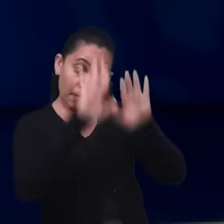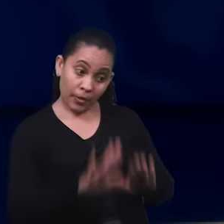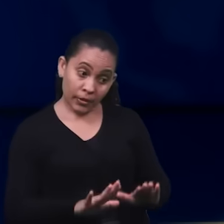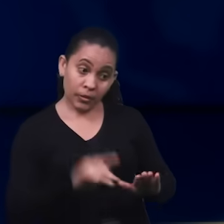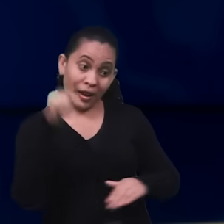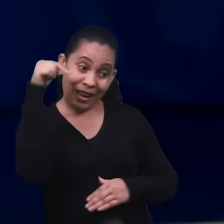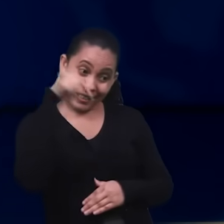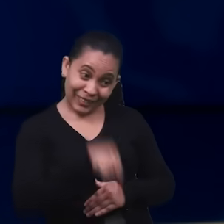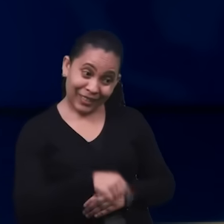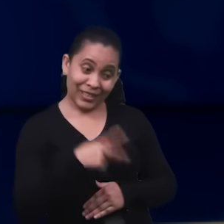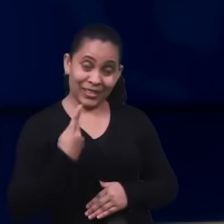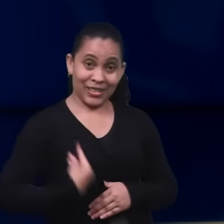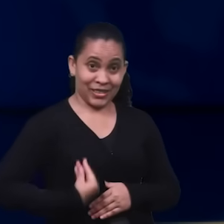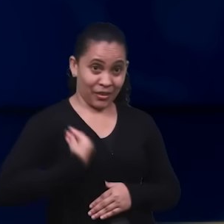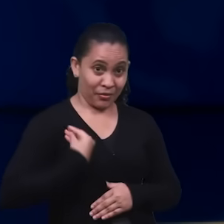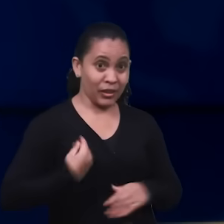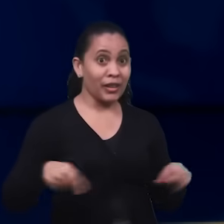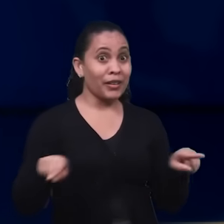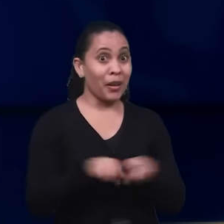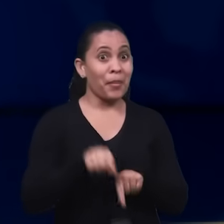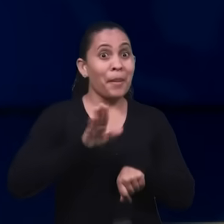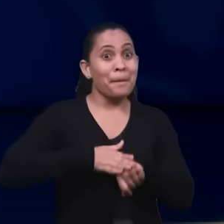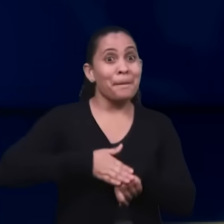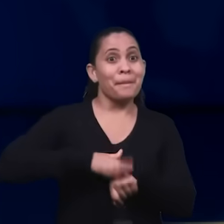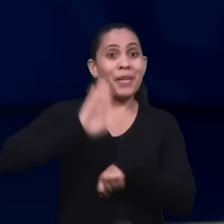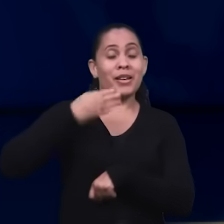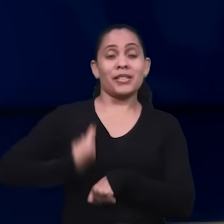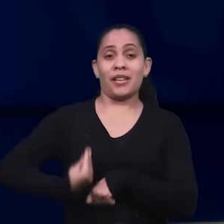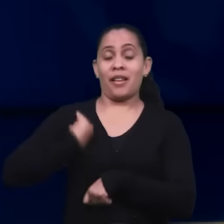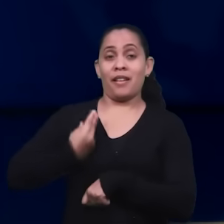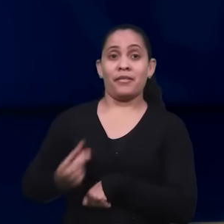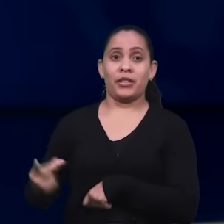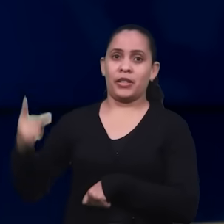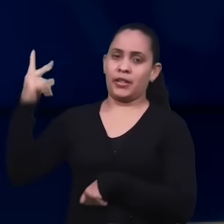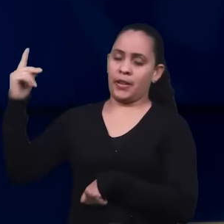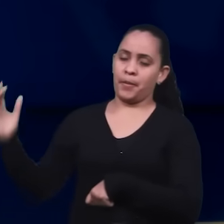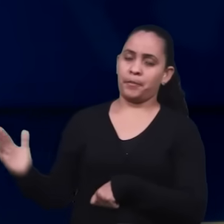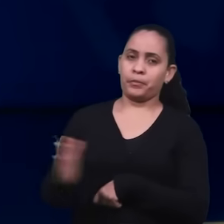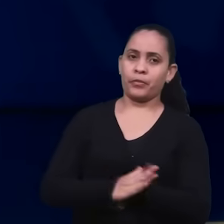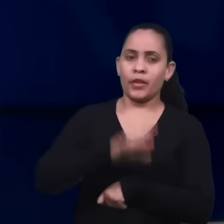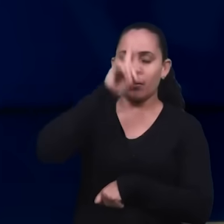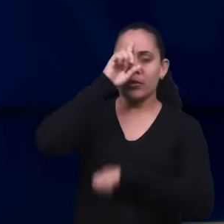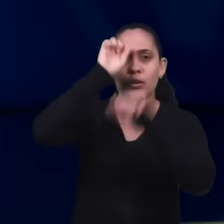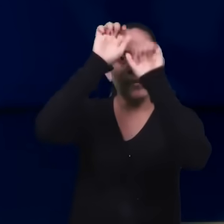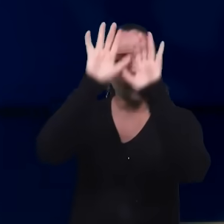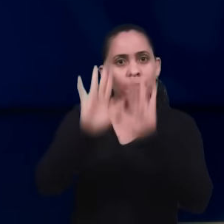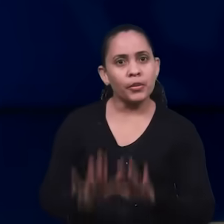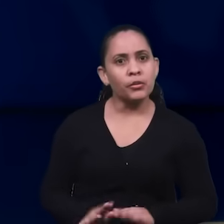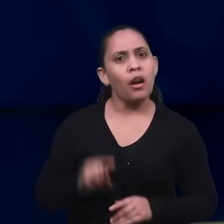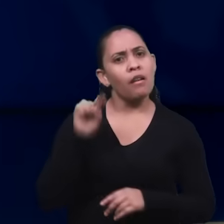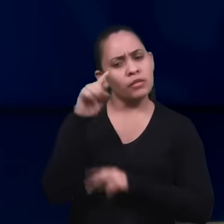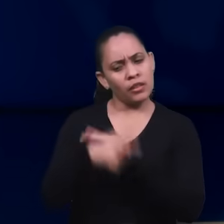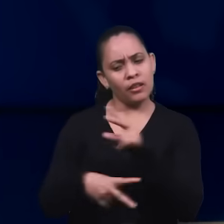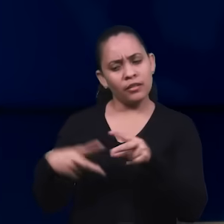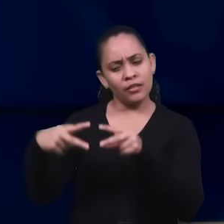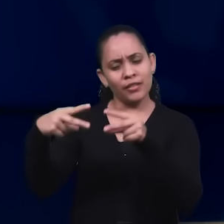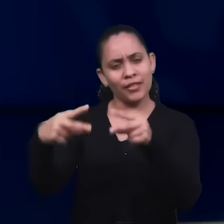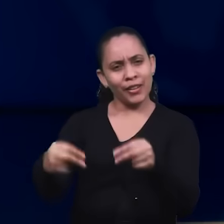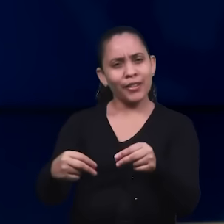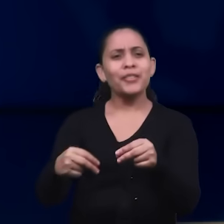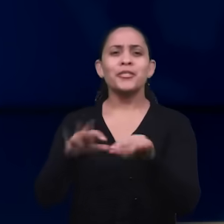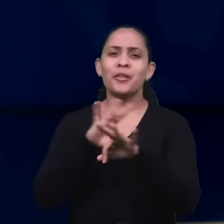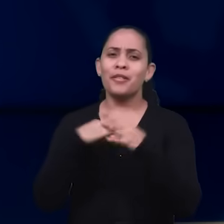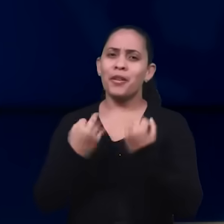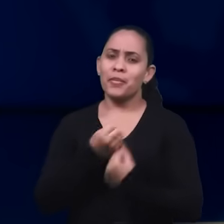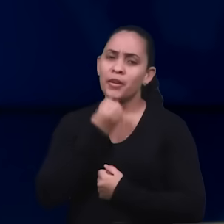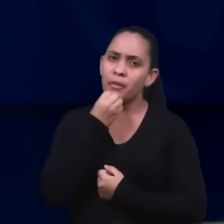jovem, você é herdeiro de uma coroa celestial. O Senhor vai te abençoar em tudo. Você é herdeiro de uma boa família, ou seja, o Senhor vai